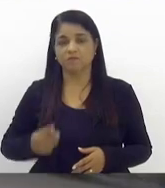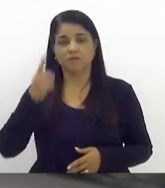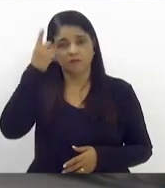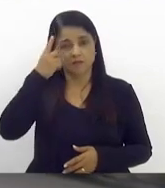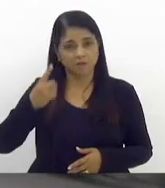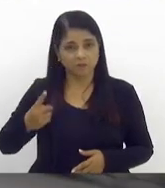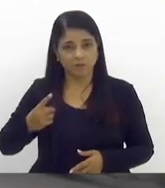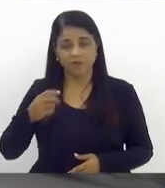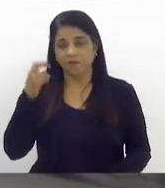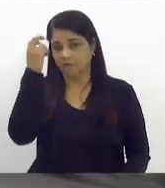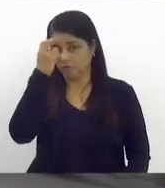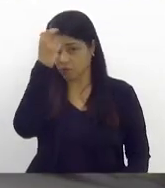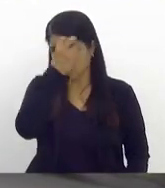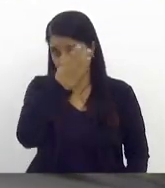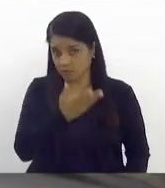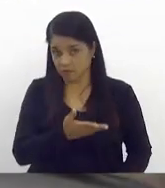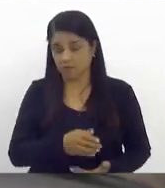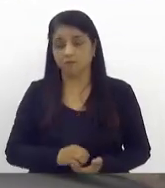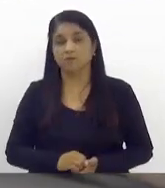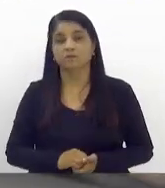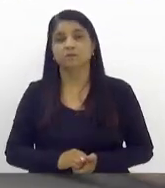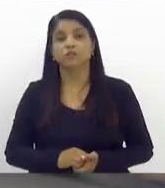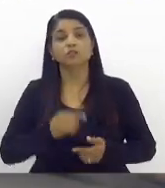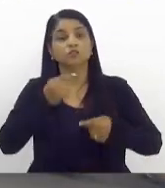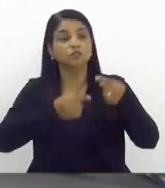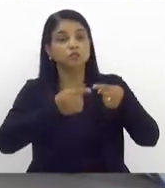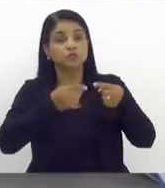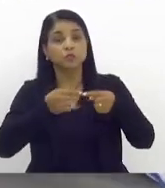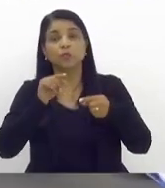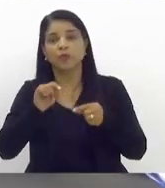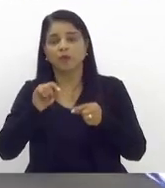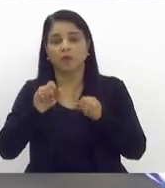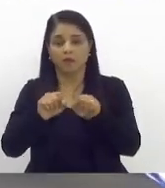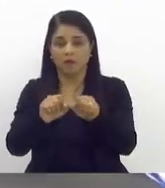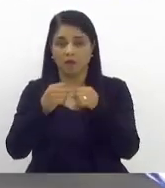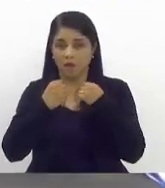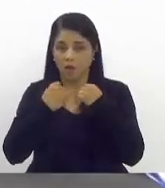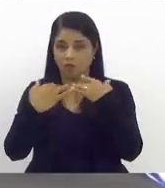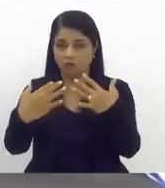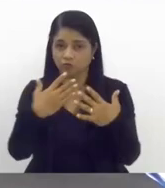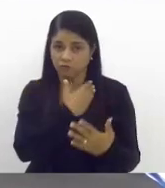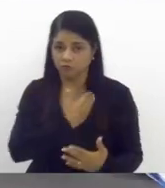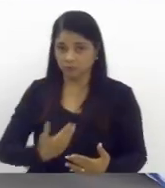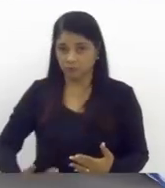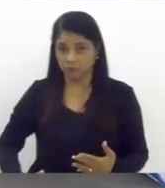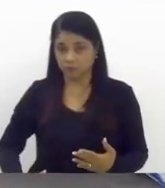deputada Verônica, uma das coisas que se discutiu foi a audiência pública para